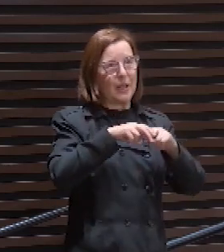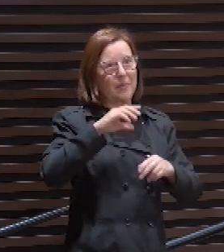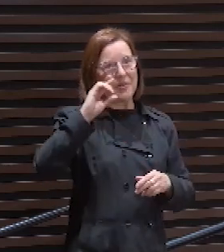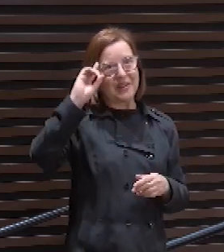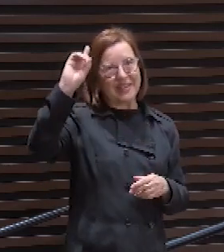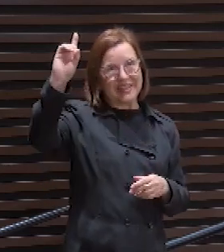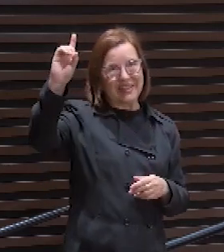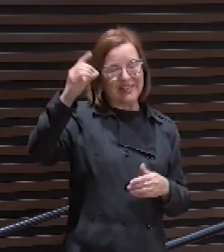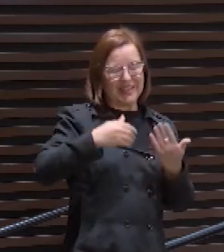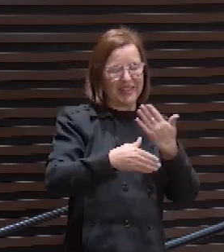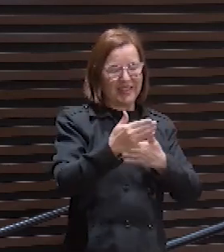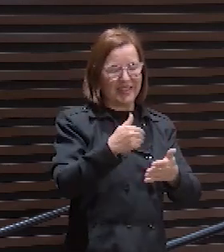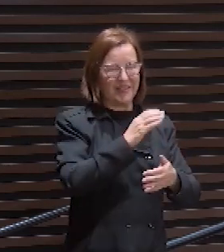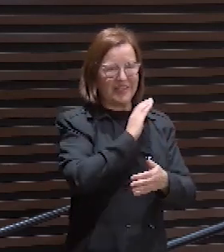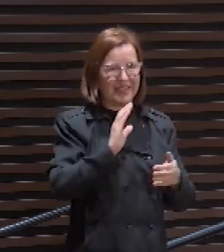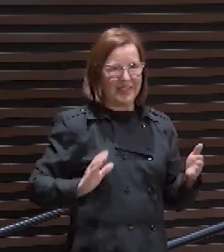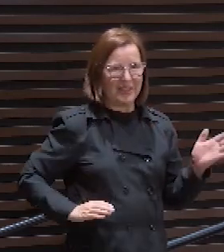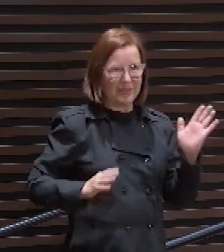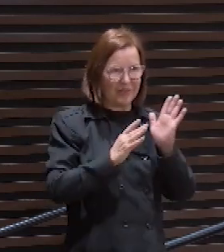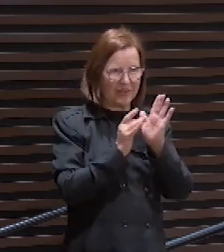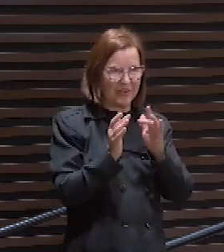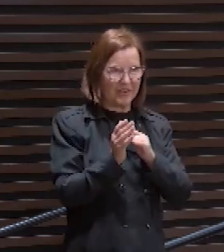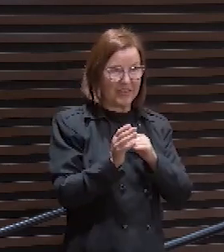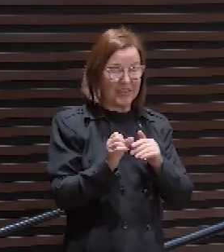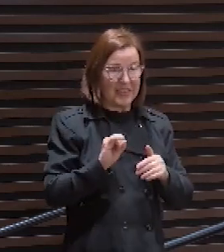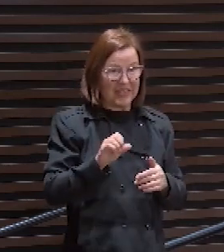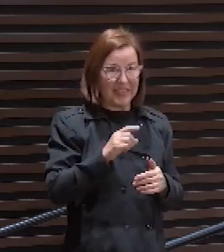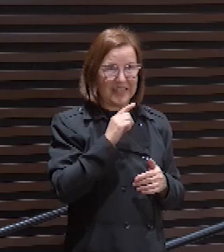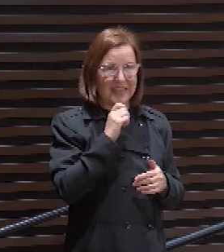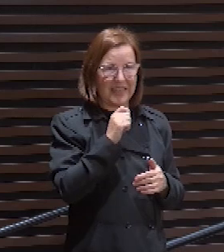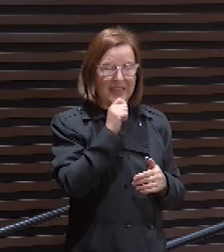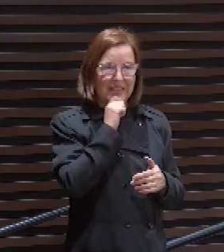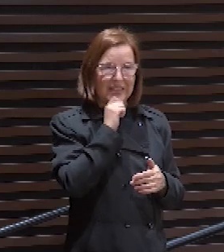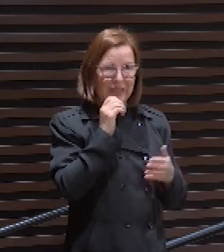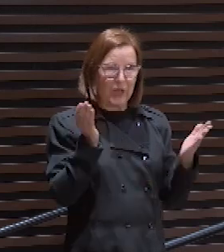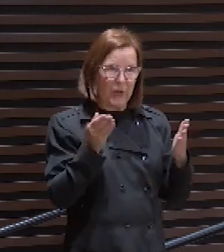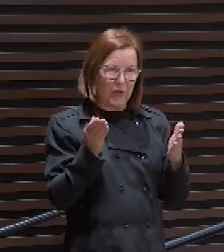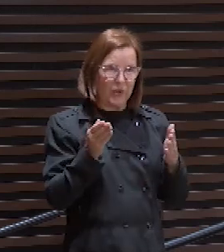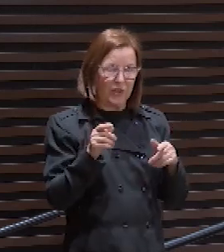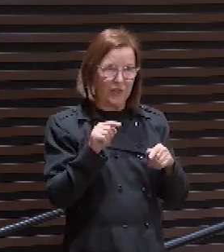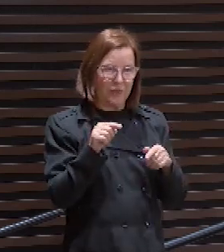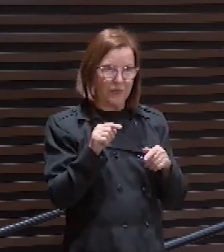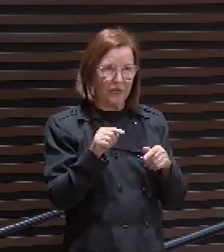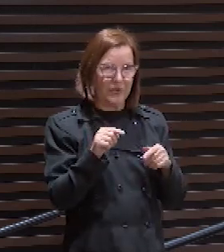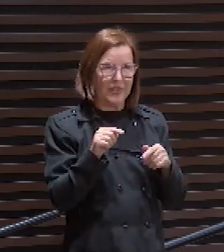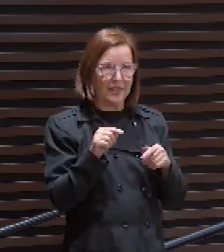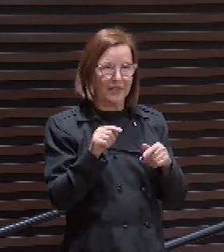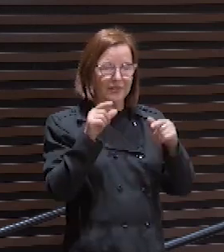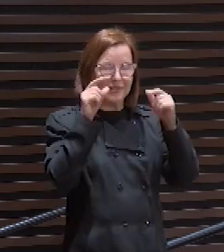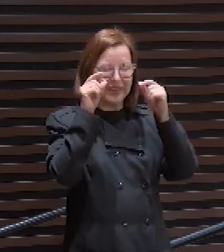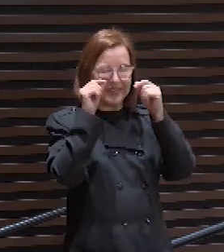hoje você fechar os seus olhos nesta terra, você abrirá os seus olhos com Deus.